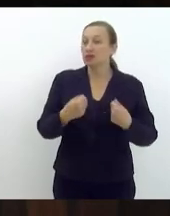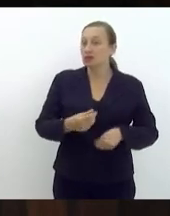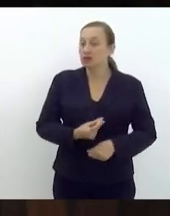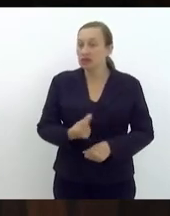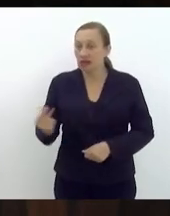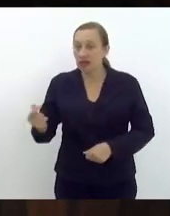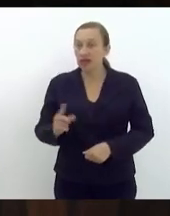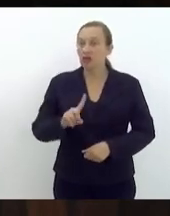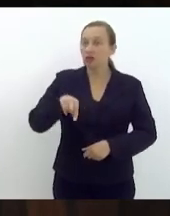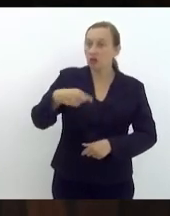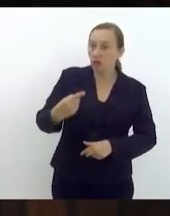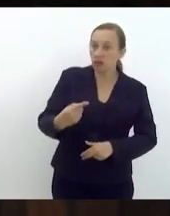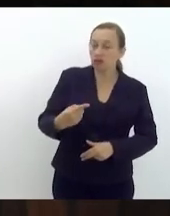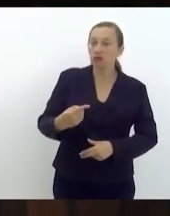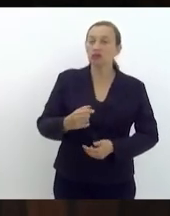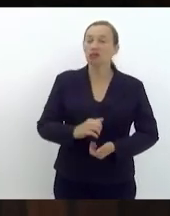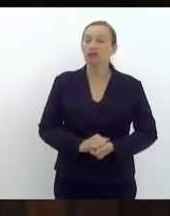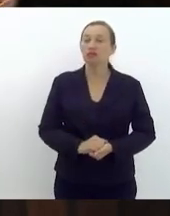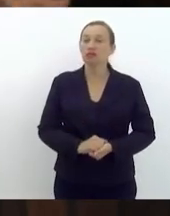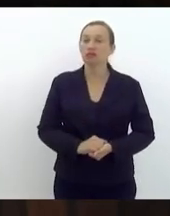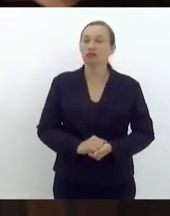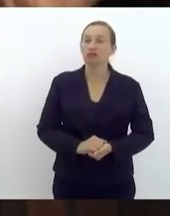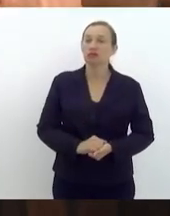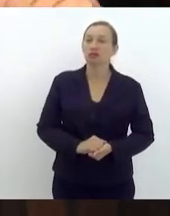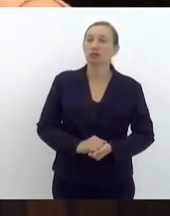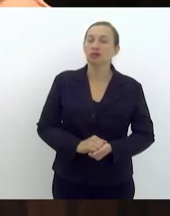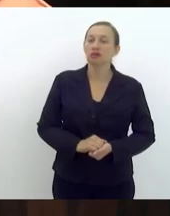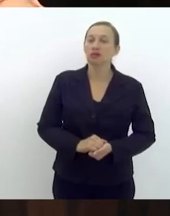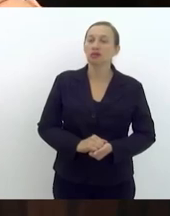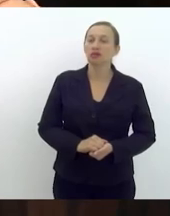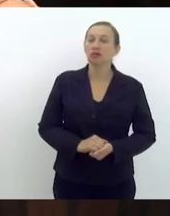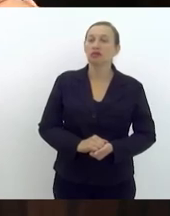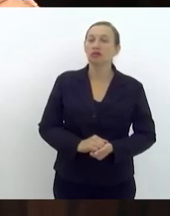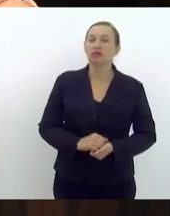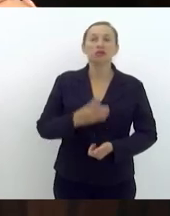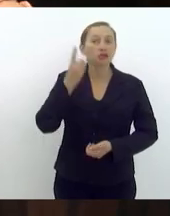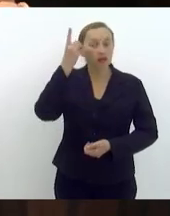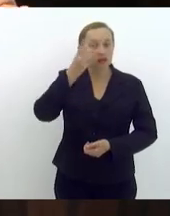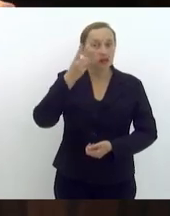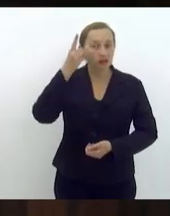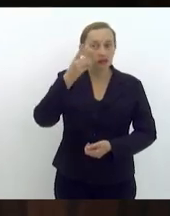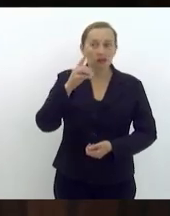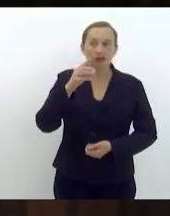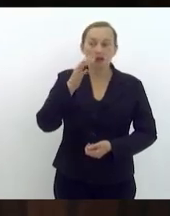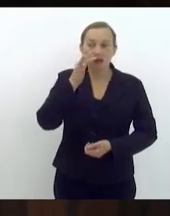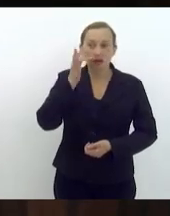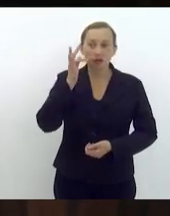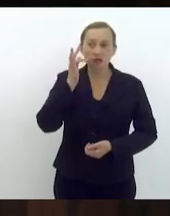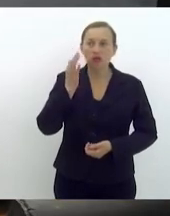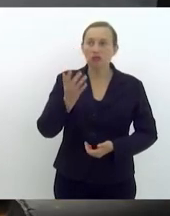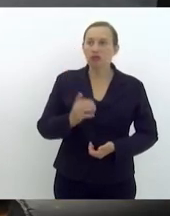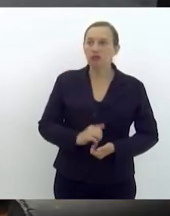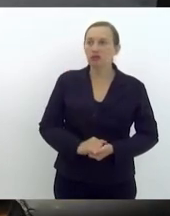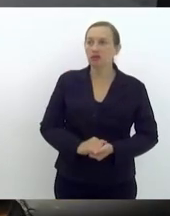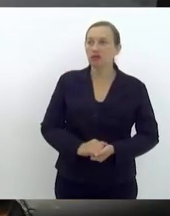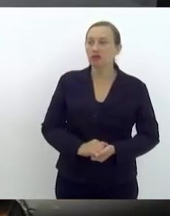próximo morador escrito então passa aqui a palavra para o deputado Flávio Serafim